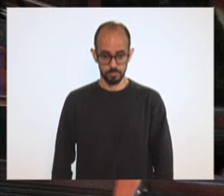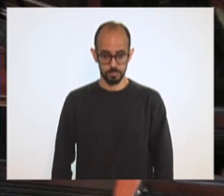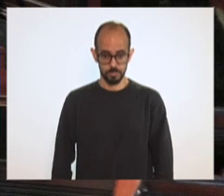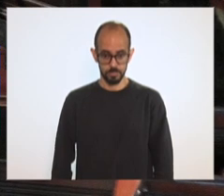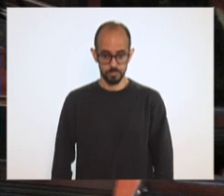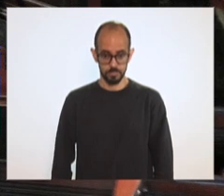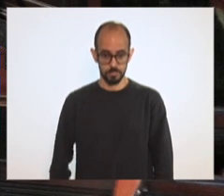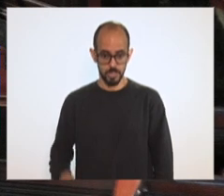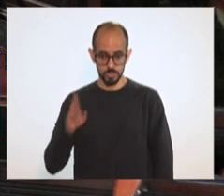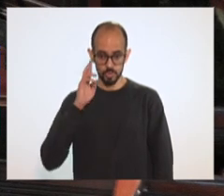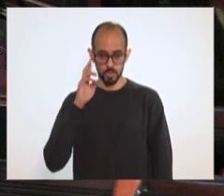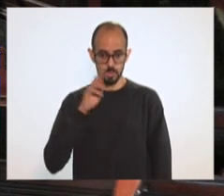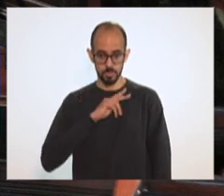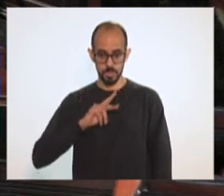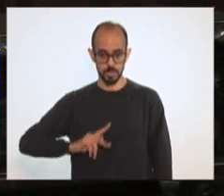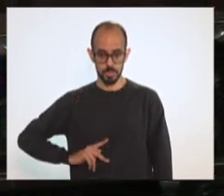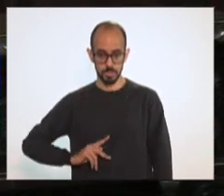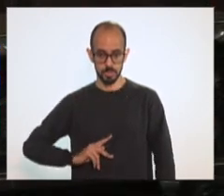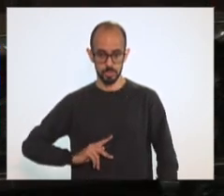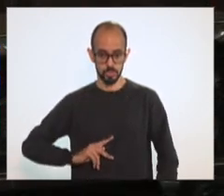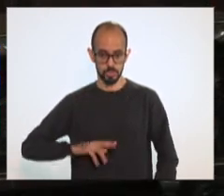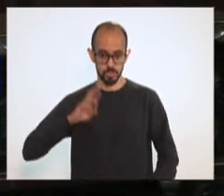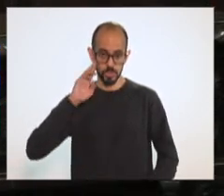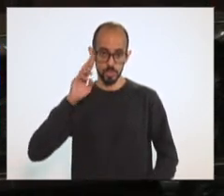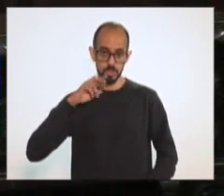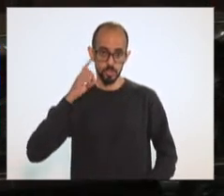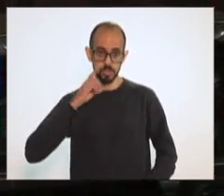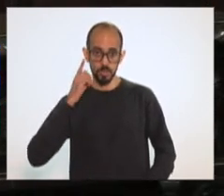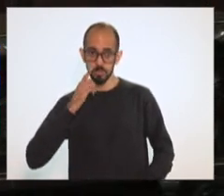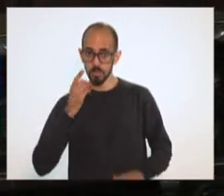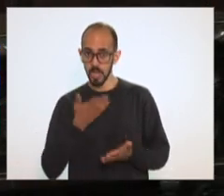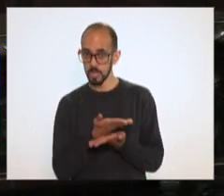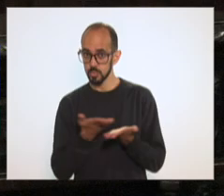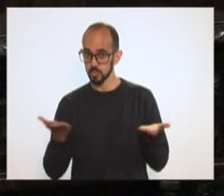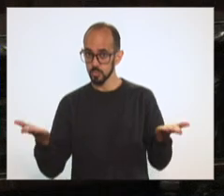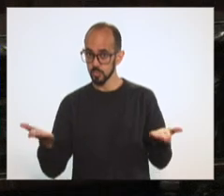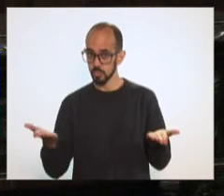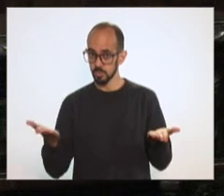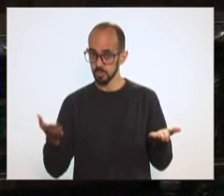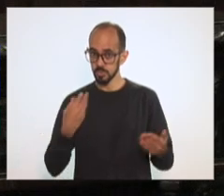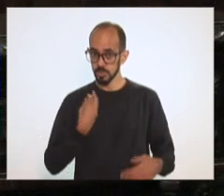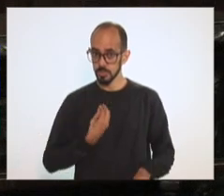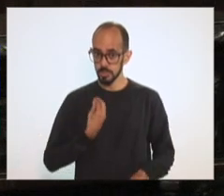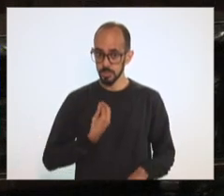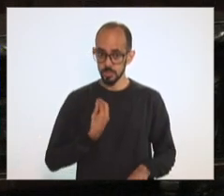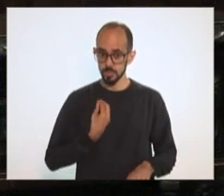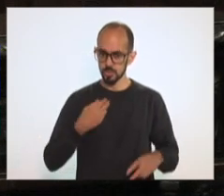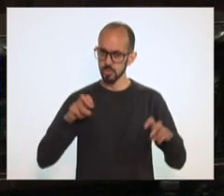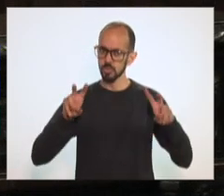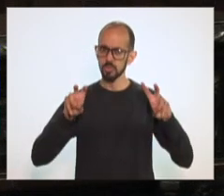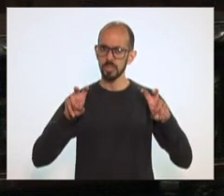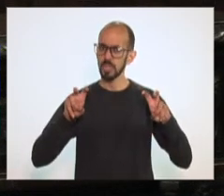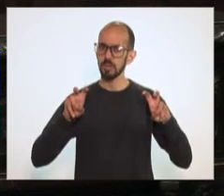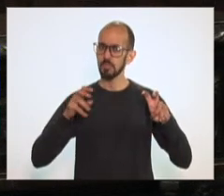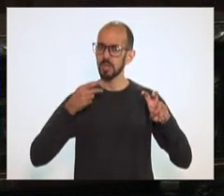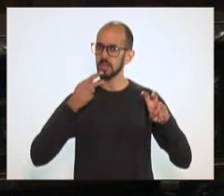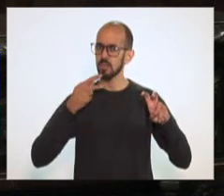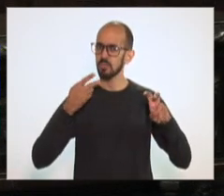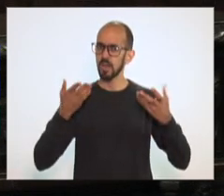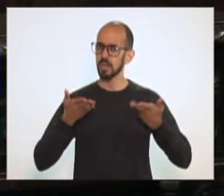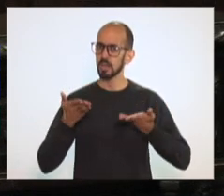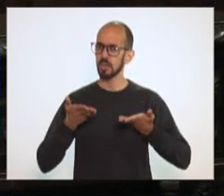Senhor presidente, senhoras deputadas, senhores deputados, o tema que estamos discutindo aqui